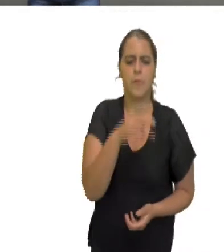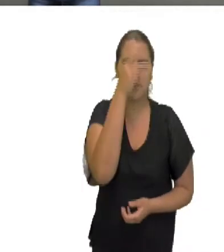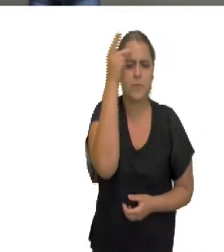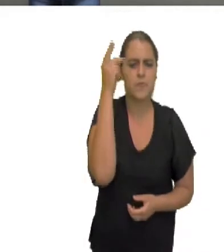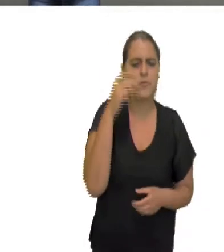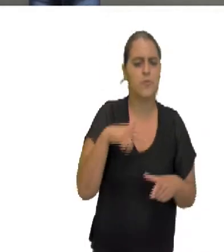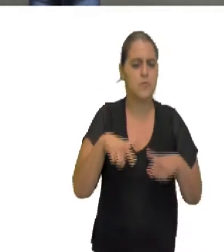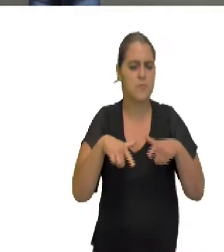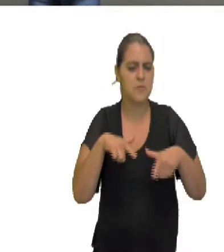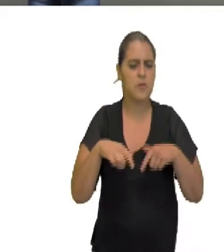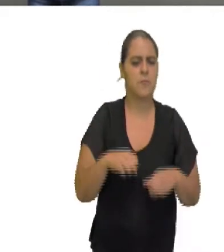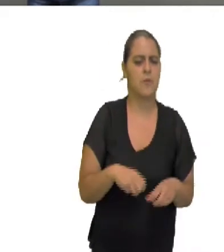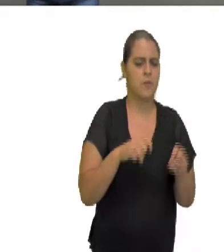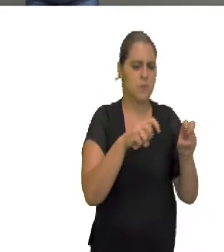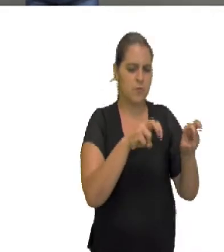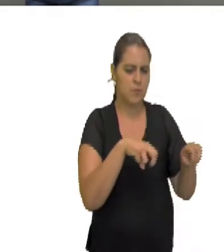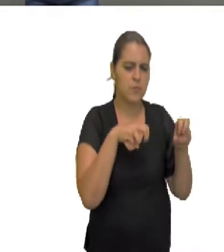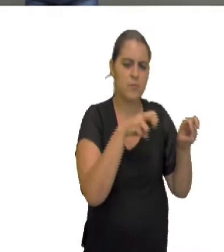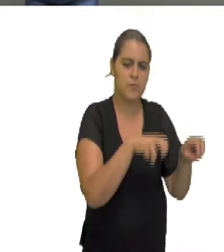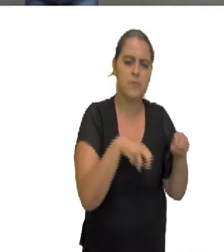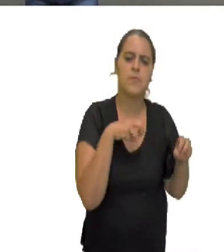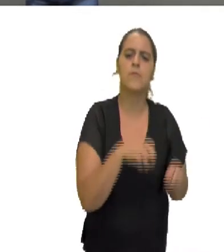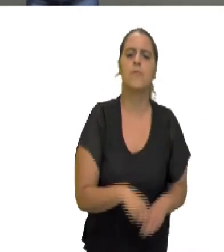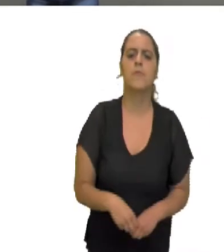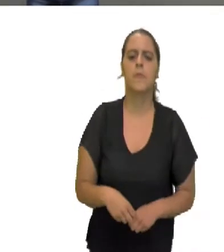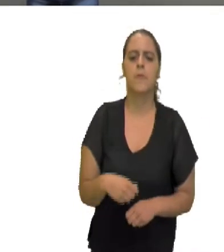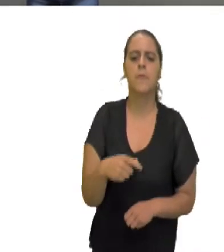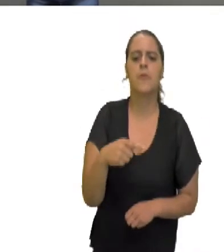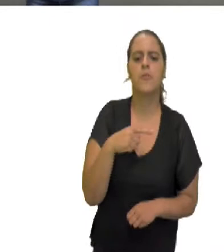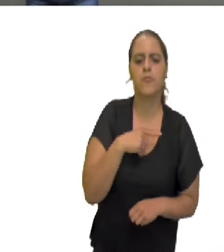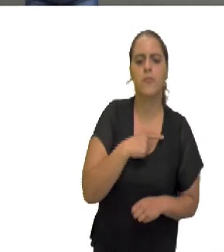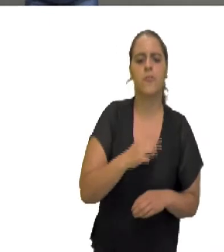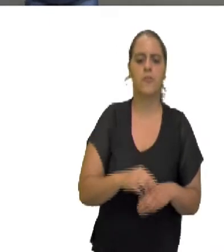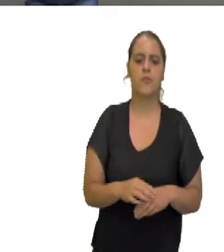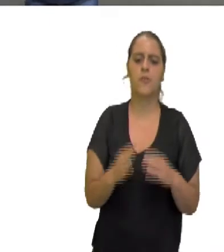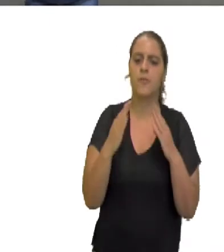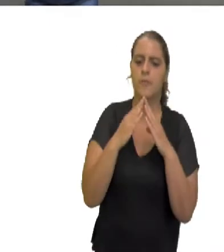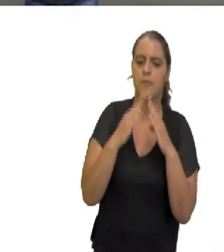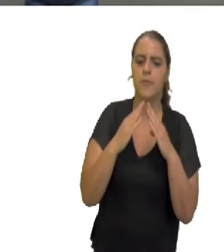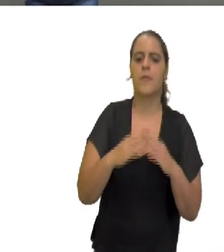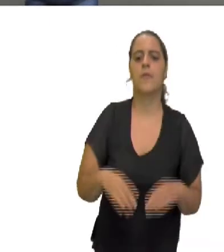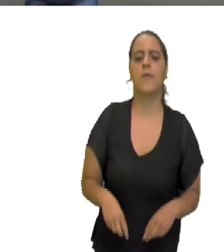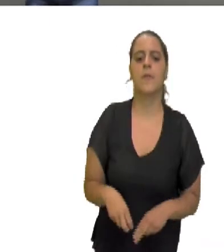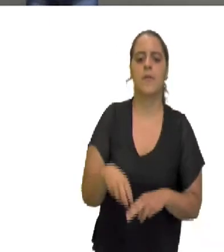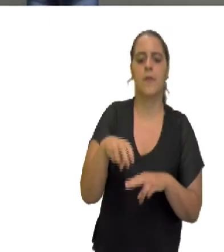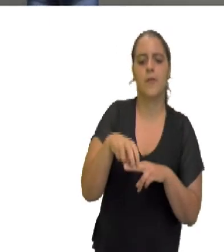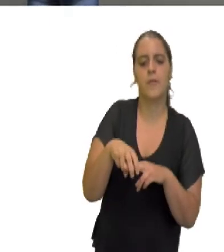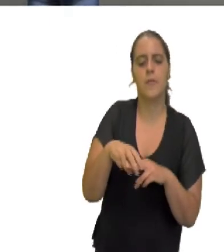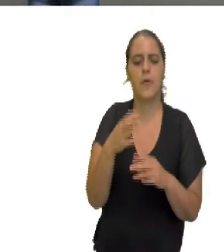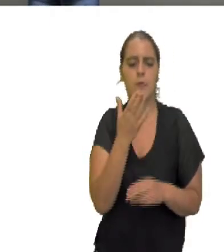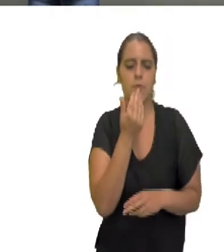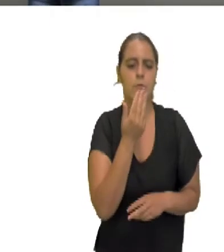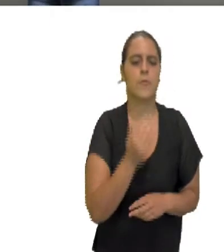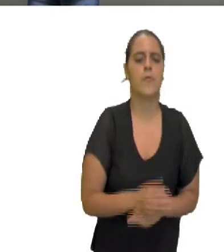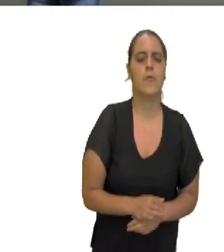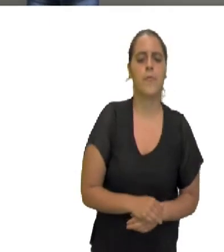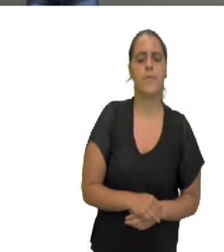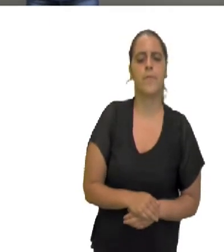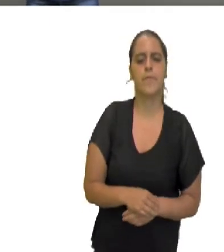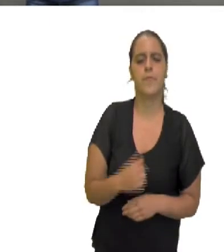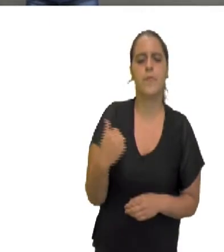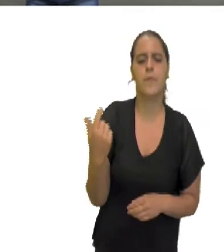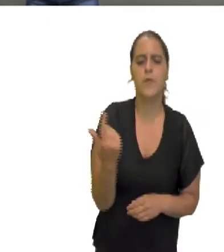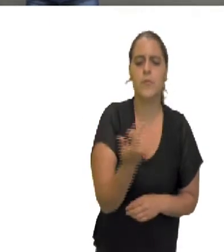Alguém trabalhou duro para essa comida chegar na sua mesa, chegar na minha mesa, chegar